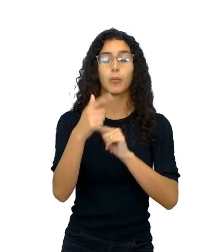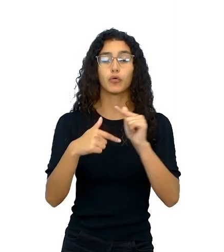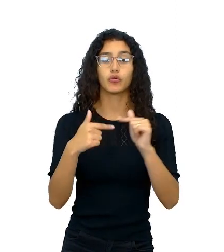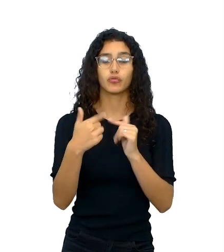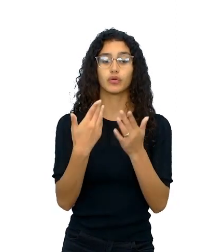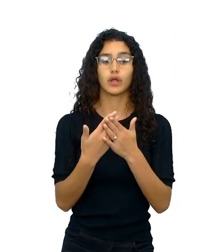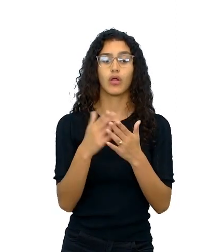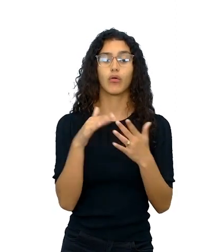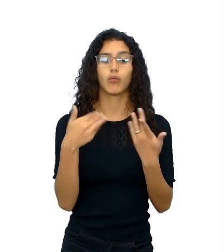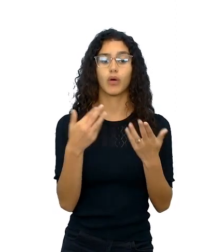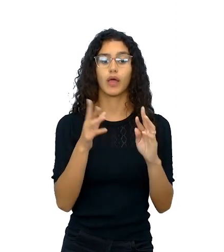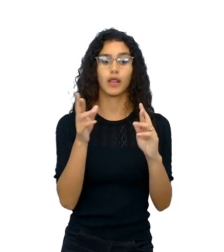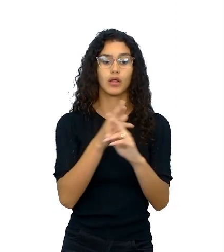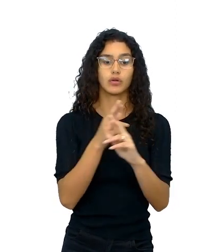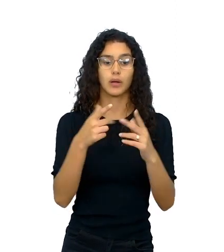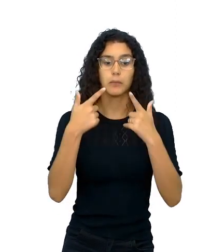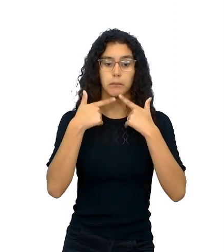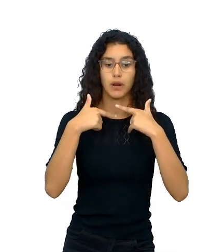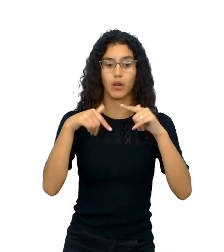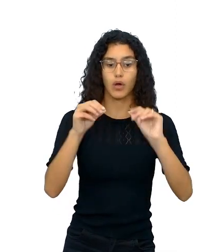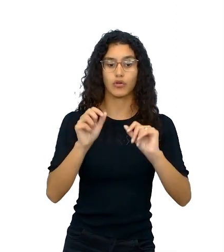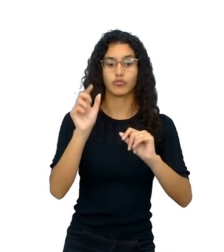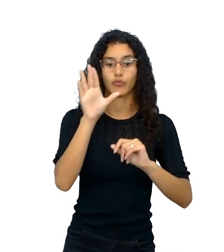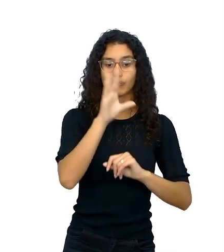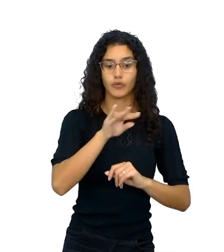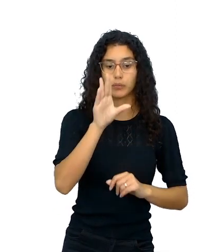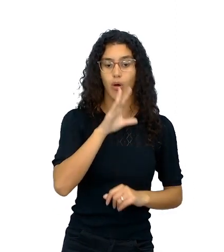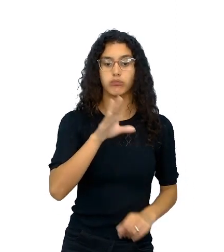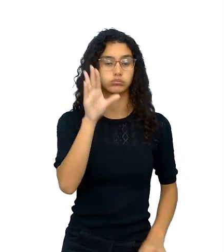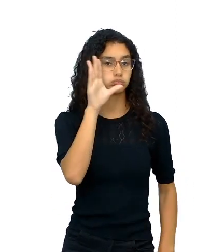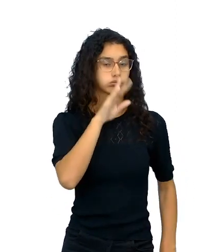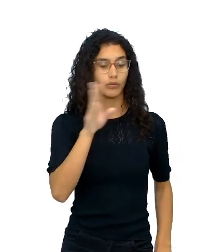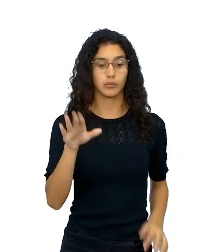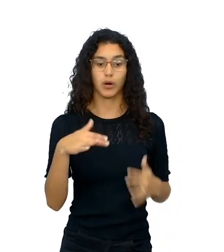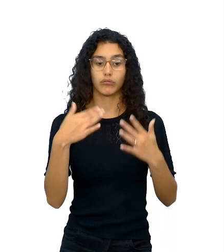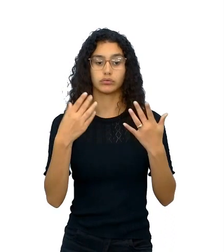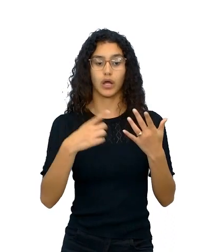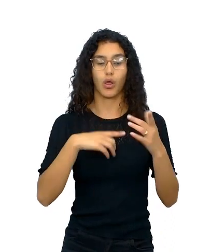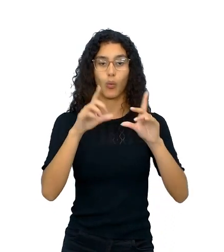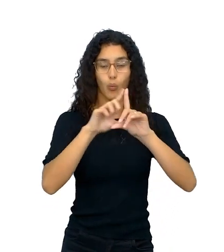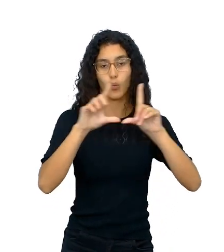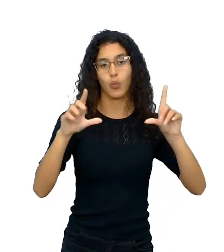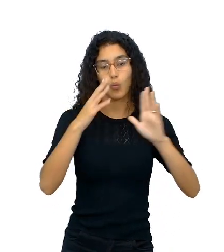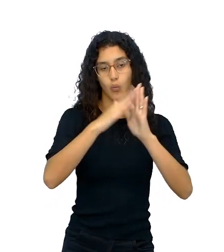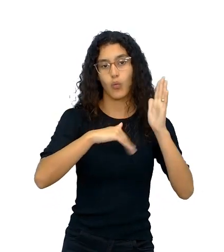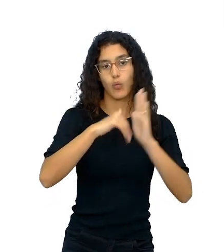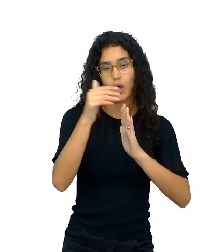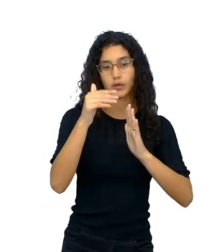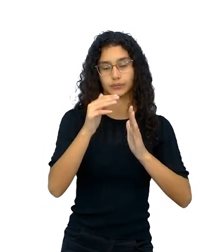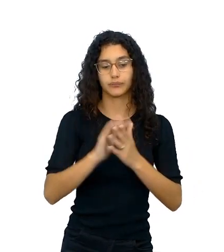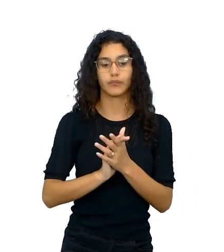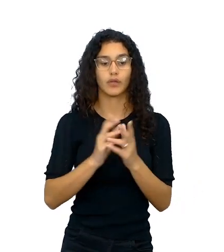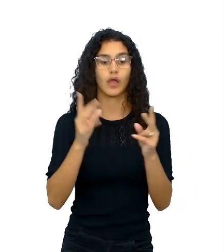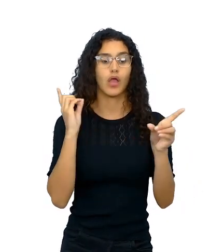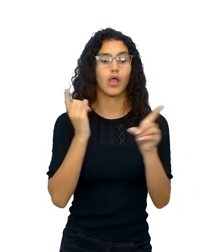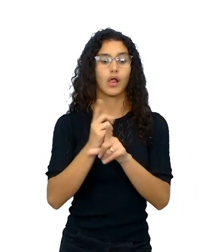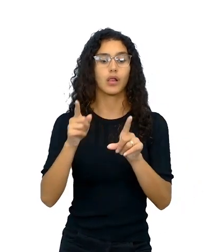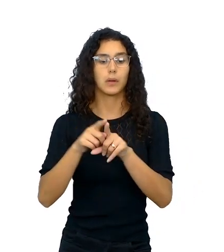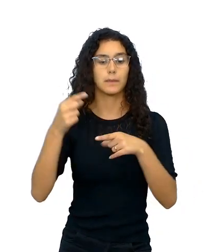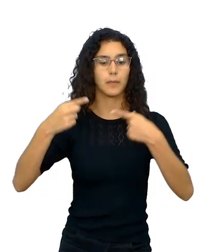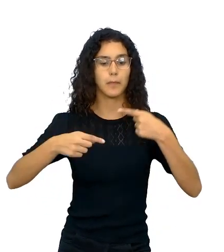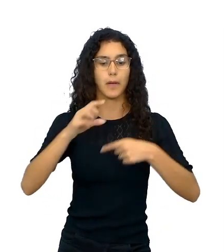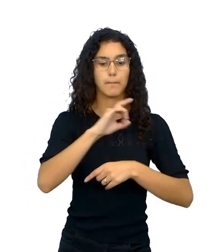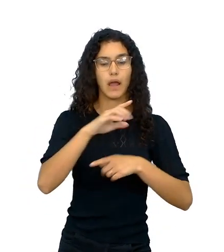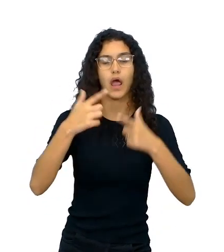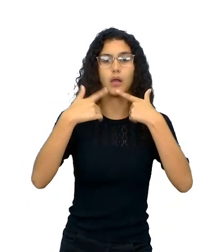dessa aula? Relacionar a linguagem literária com a linguagem não verbal, no caso aqui o quadro, a pintura. Identificar a dinâmica de